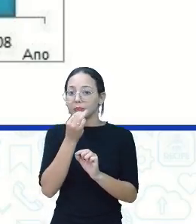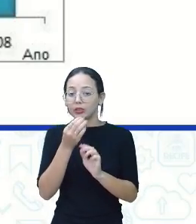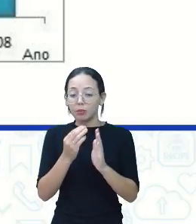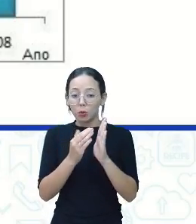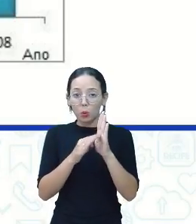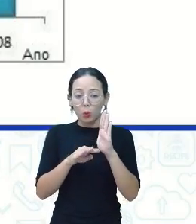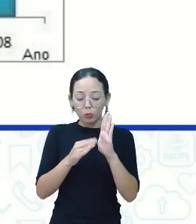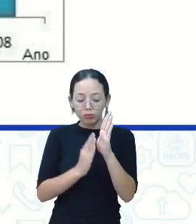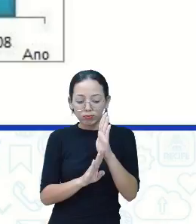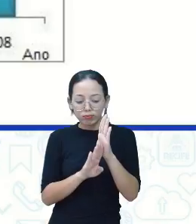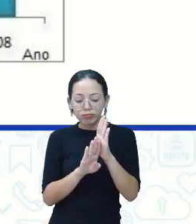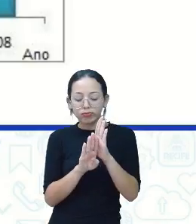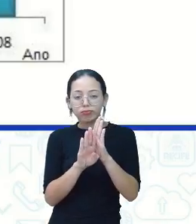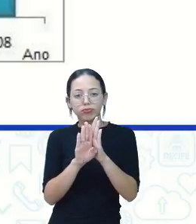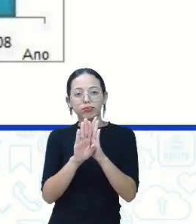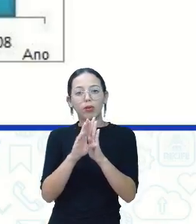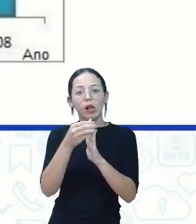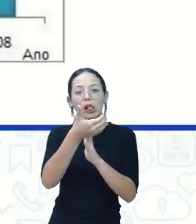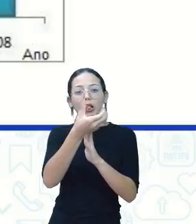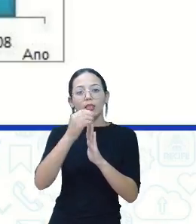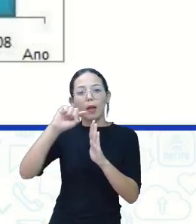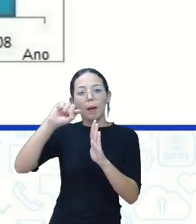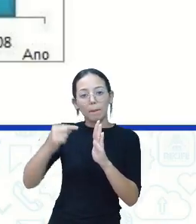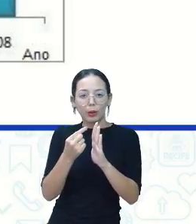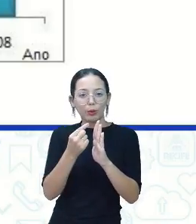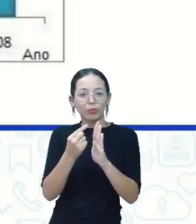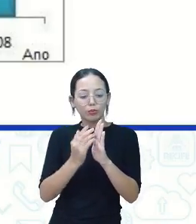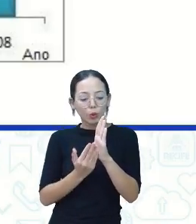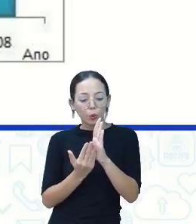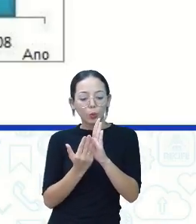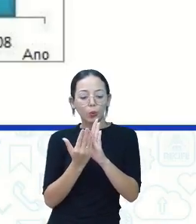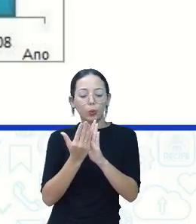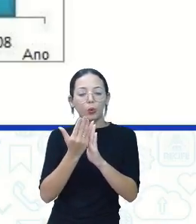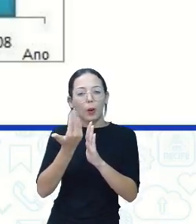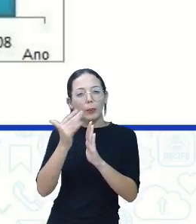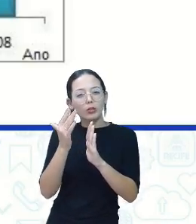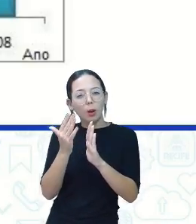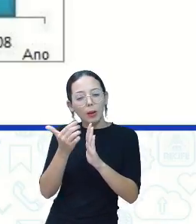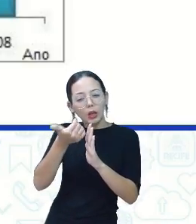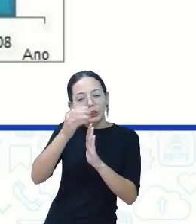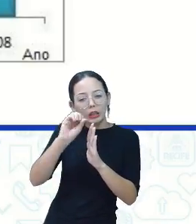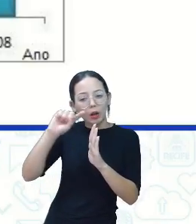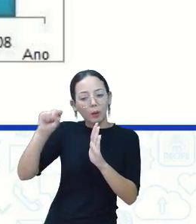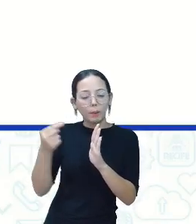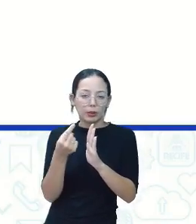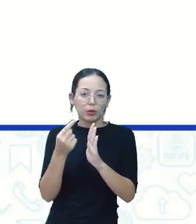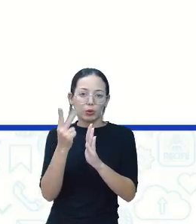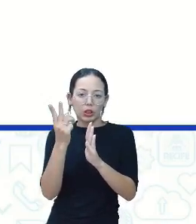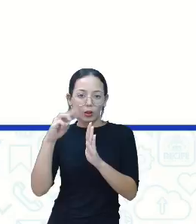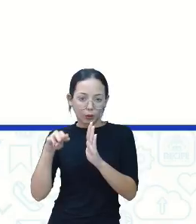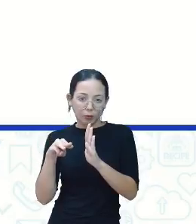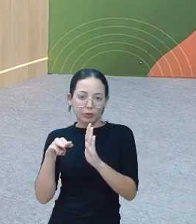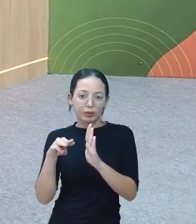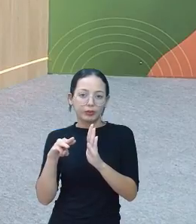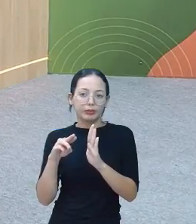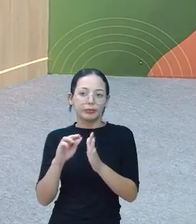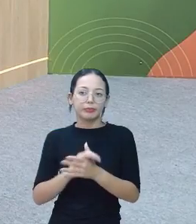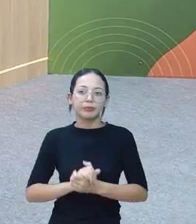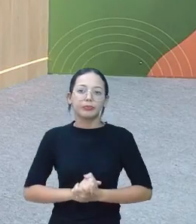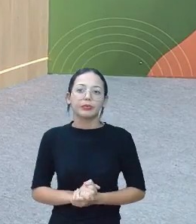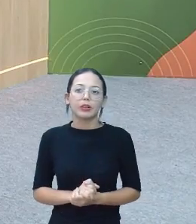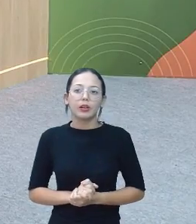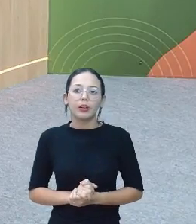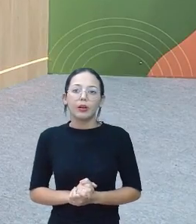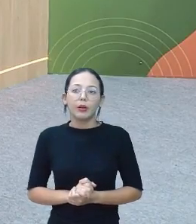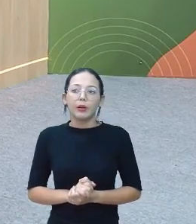10 mil, então a gente diria que o desmatamento foi um pouco acima ou aproximadamente 10 mil quilômetros desmatado,